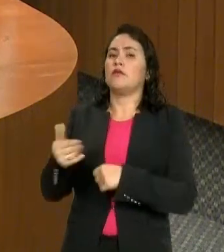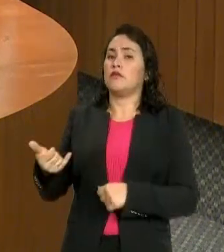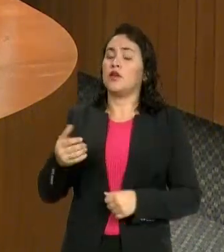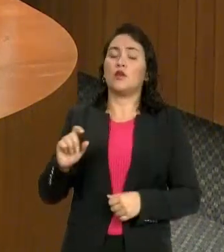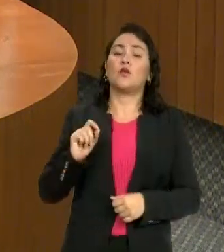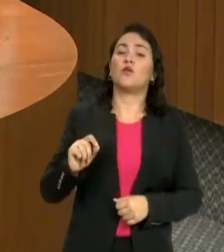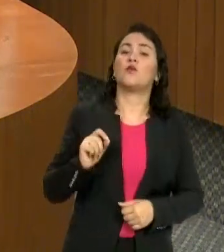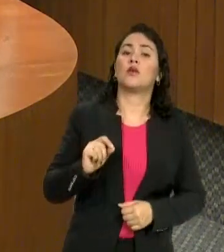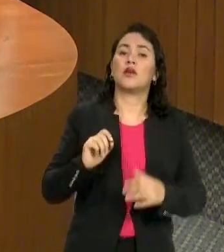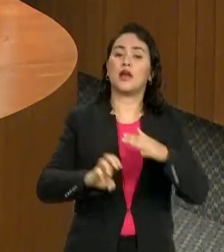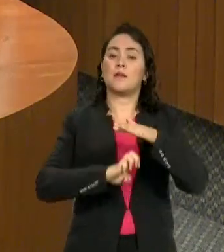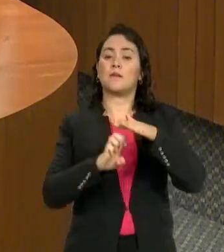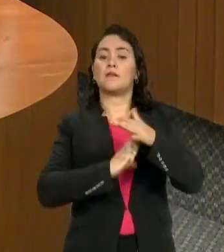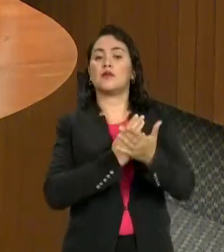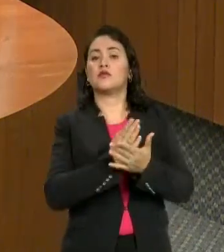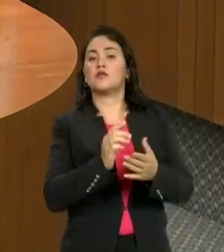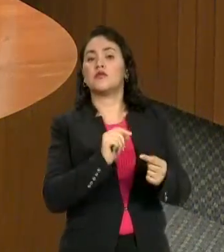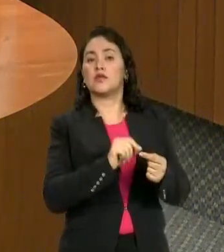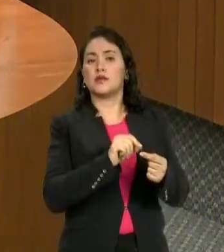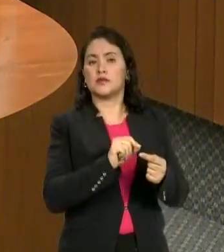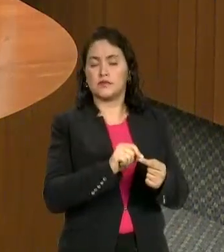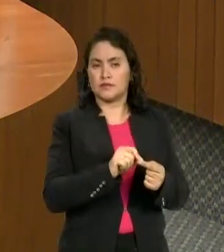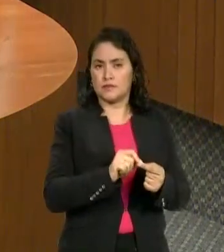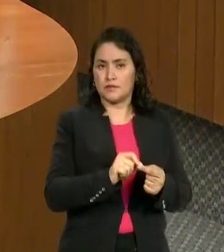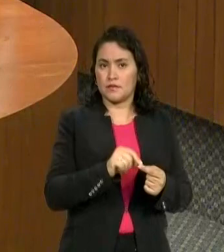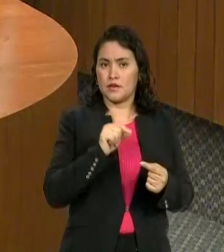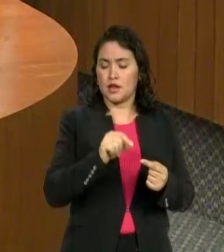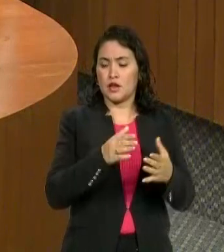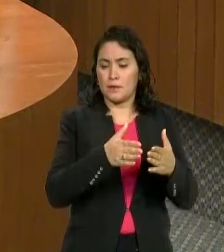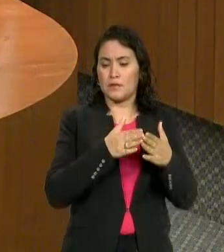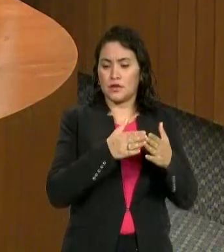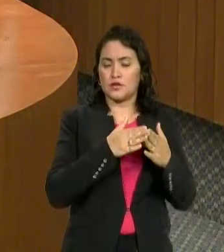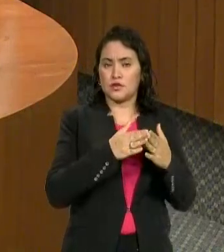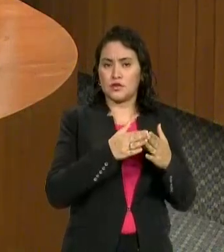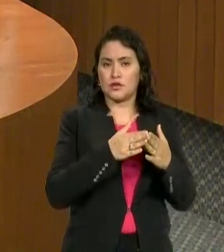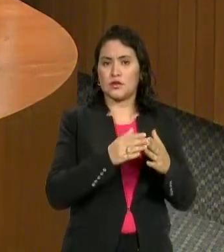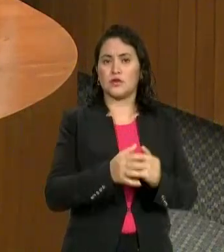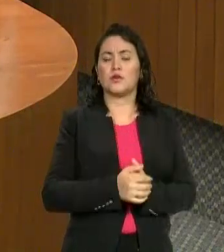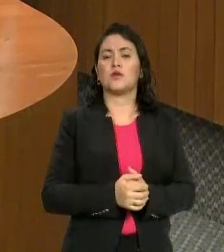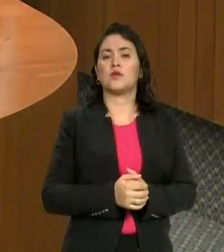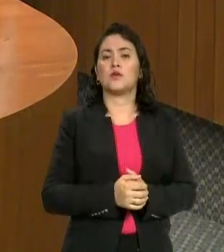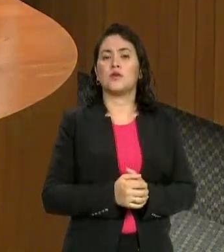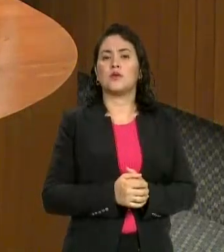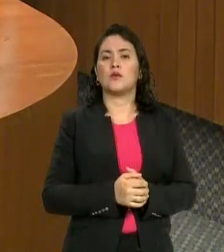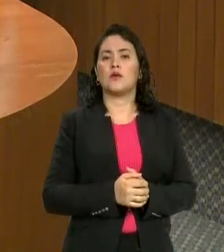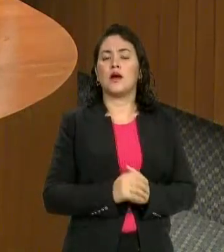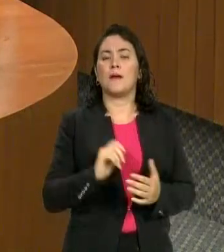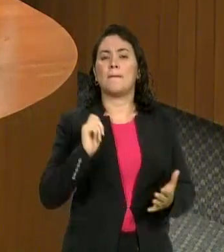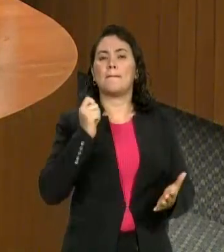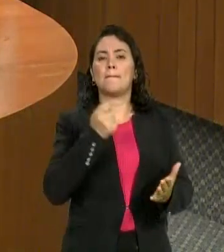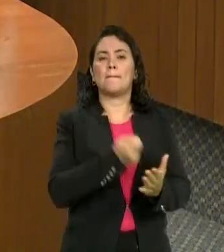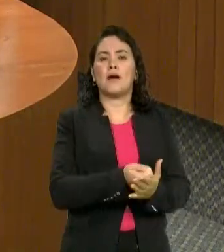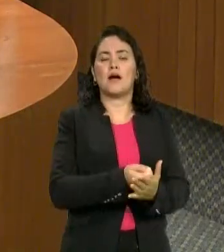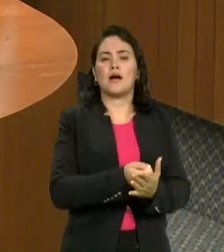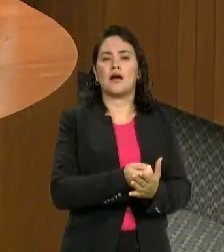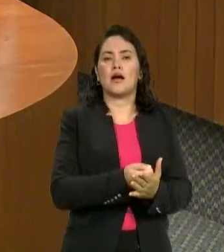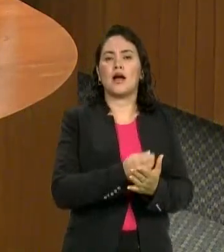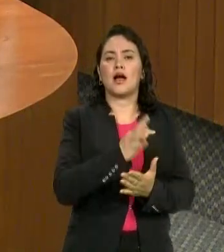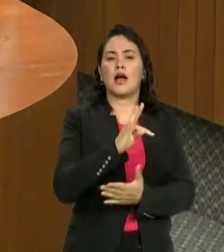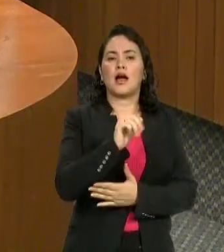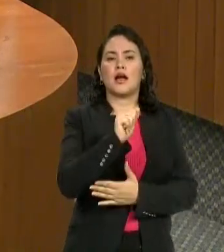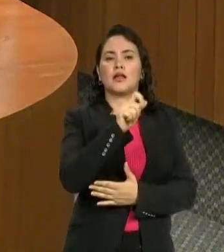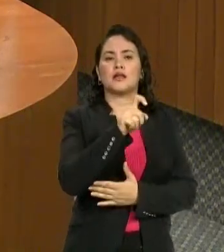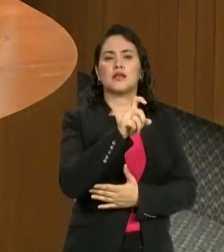fazer? Eles estão cobrando a taxa de uso do site. Olha, na contramão